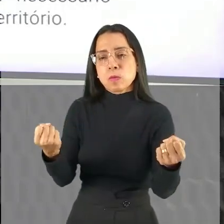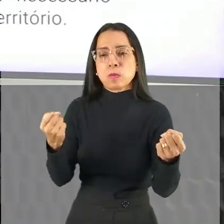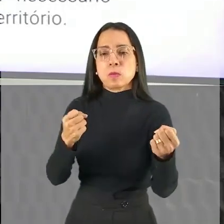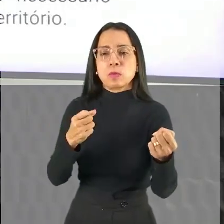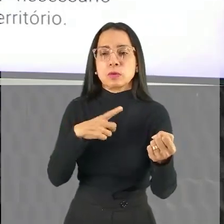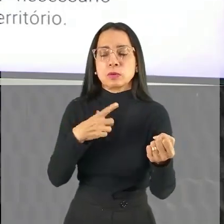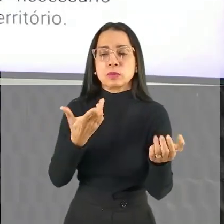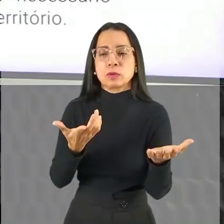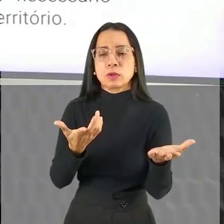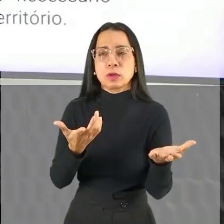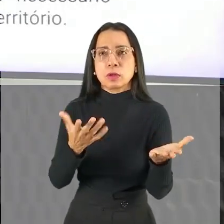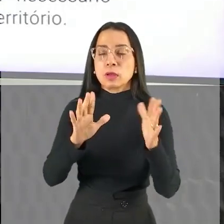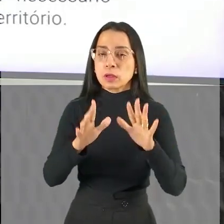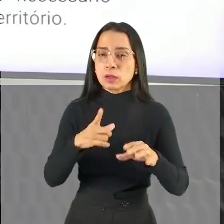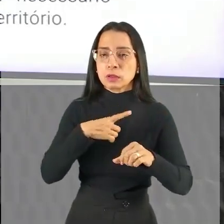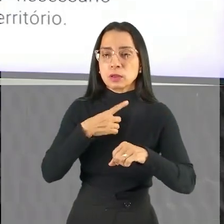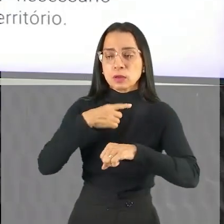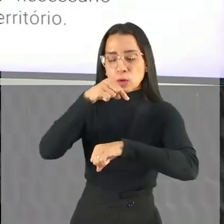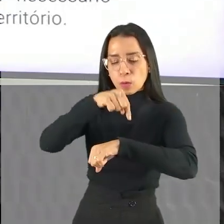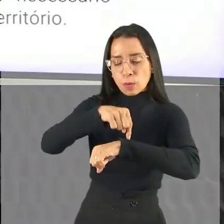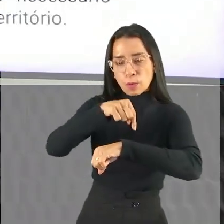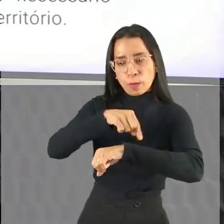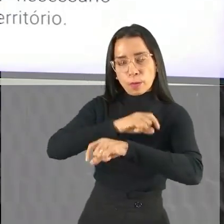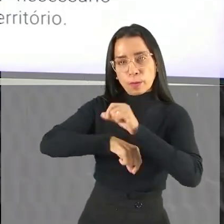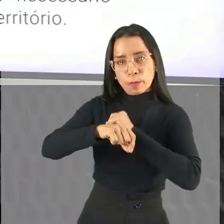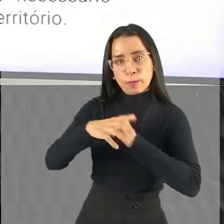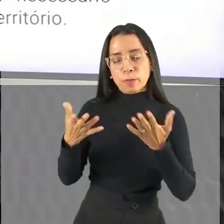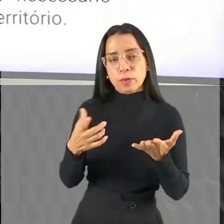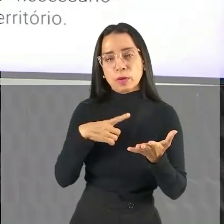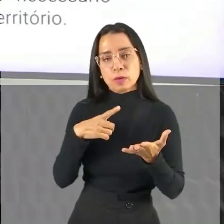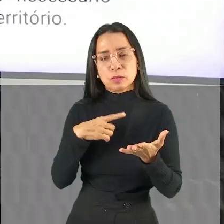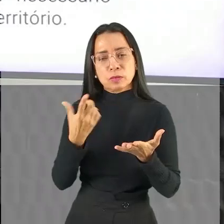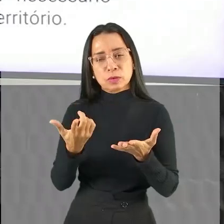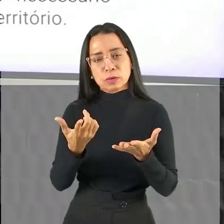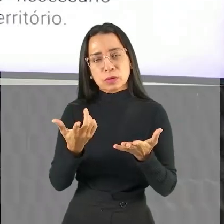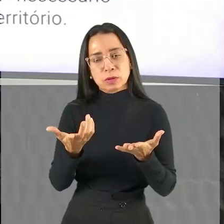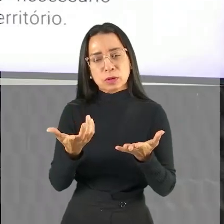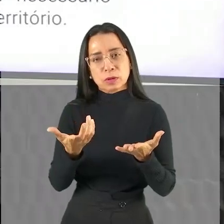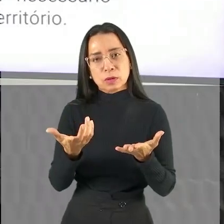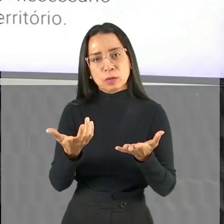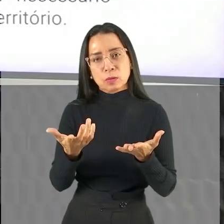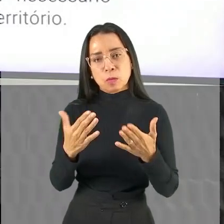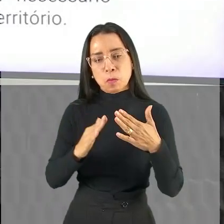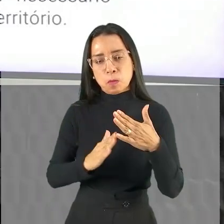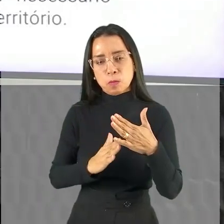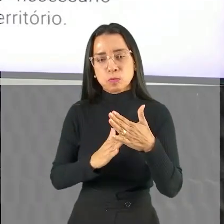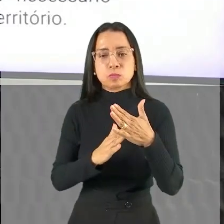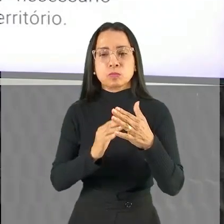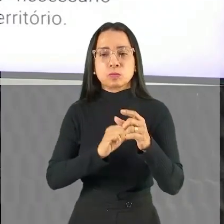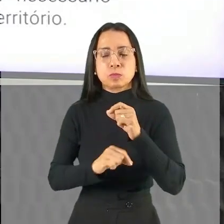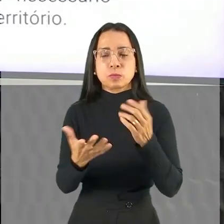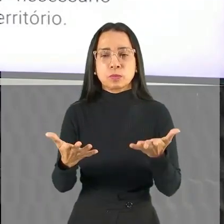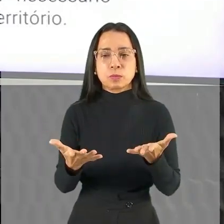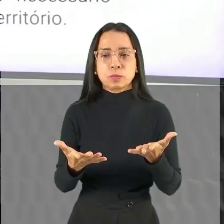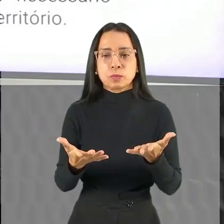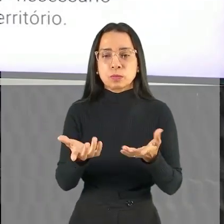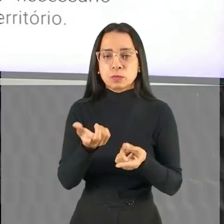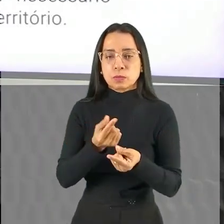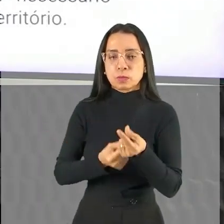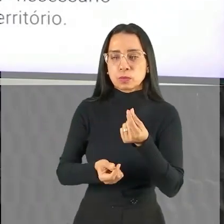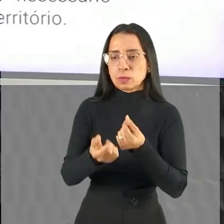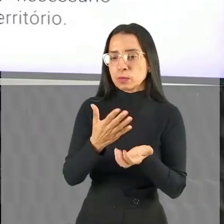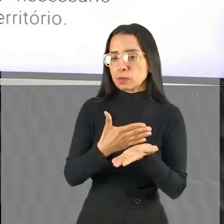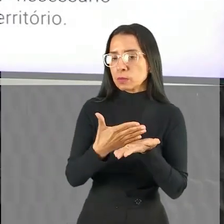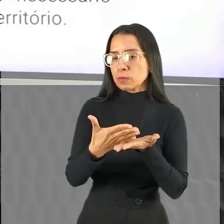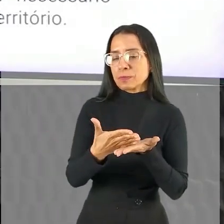dividendos. Mas teve um momento aí que atravessou alguém no caminho de Portugal, né? E aí esse comércio ele